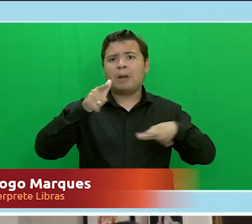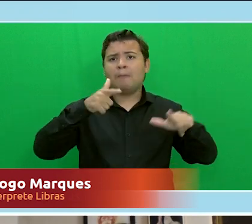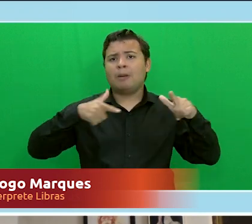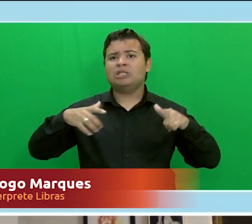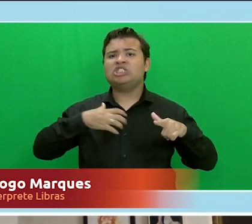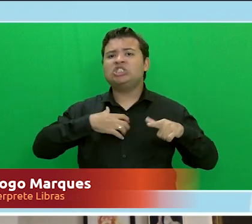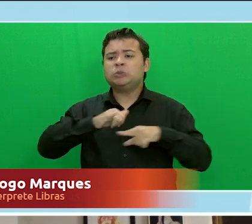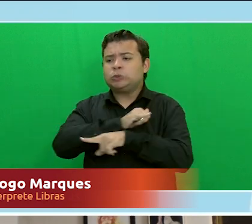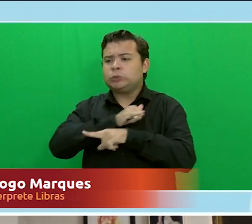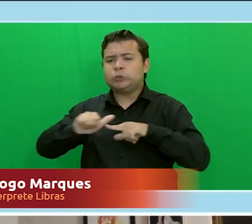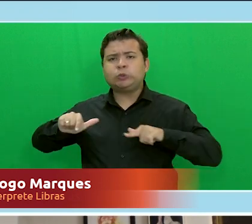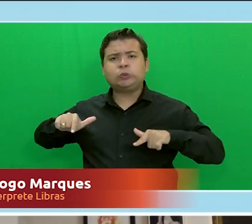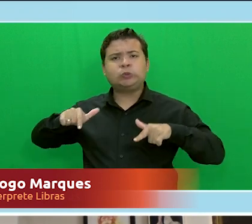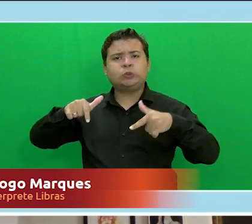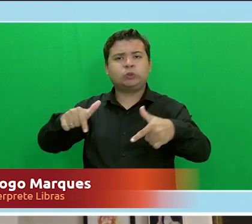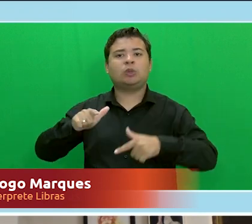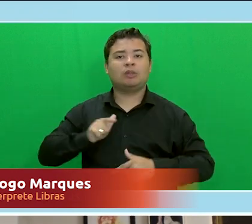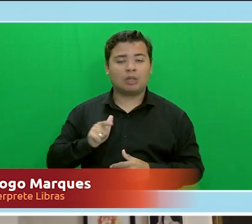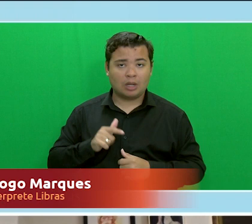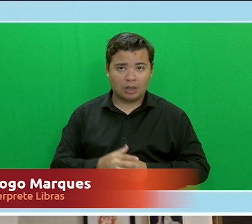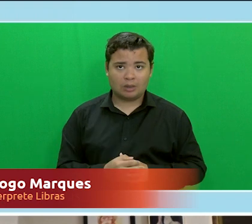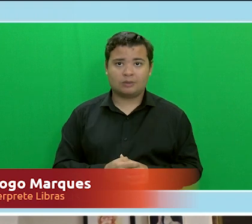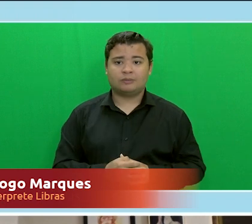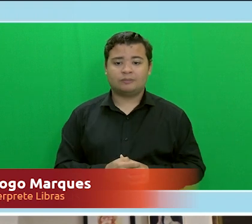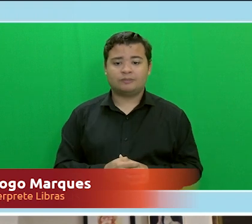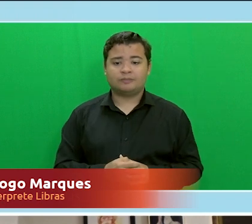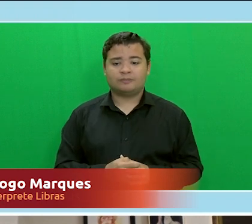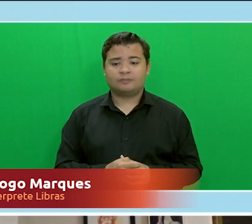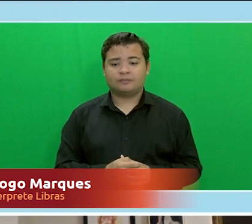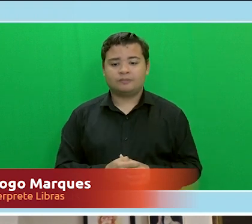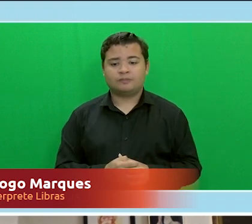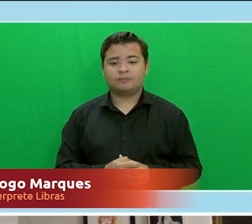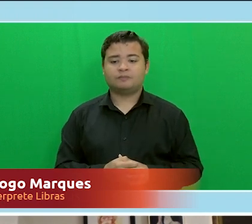de resistência. Então,